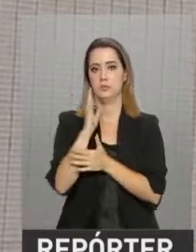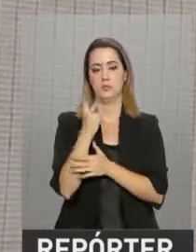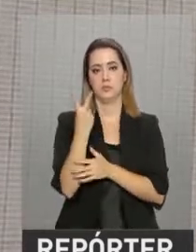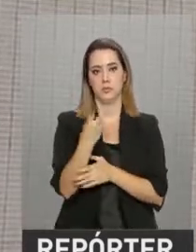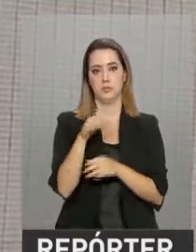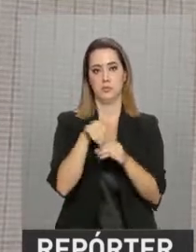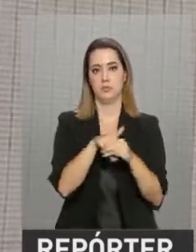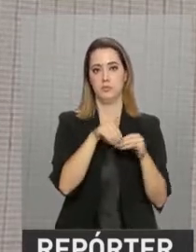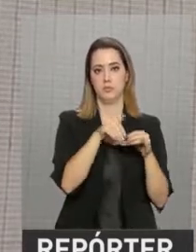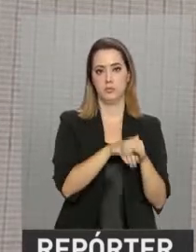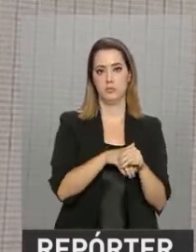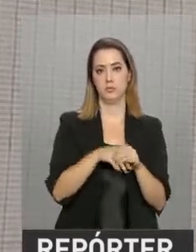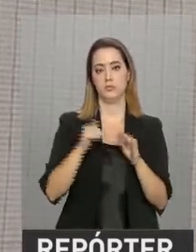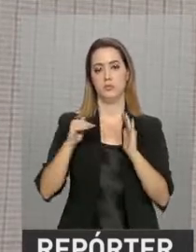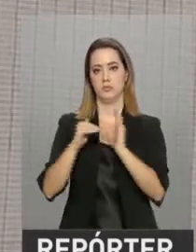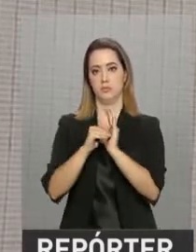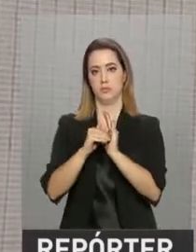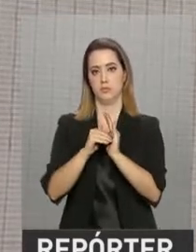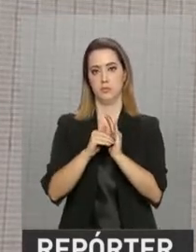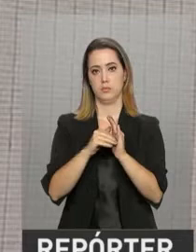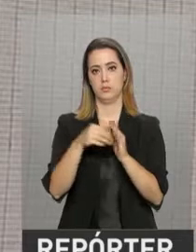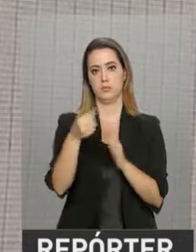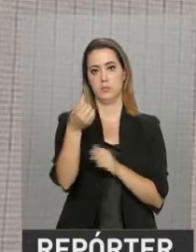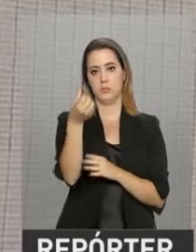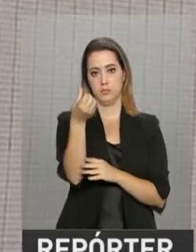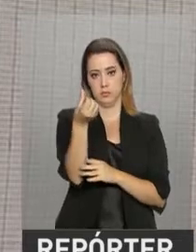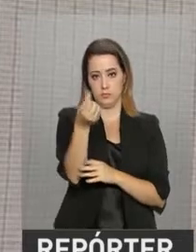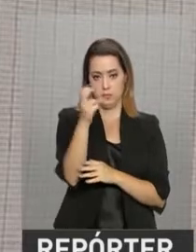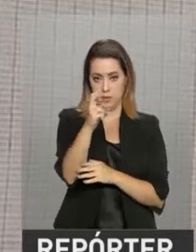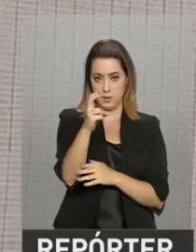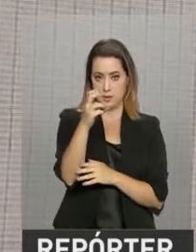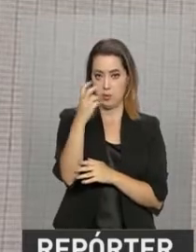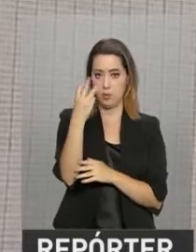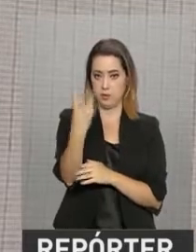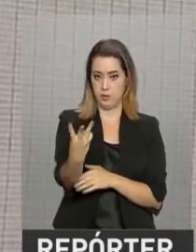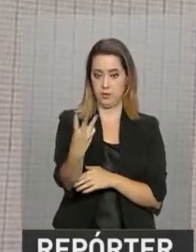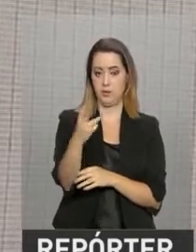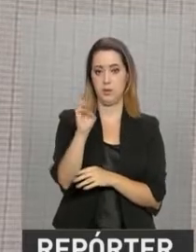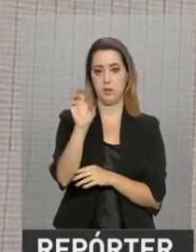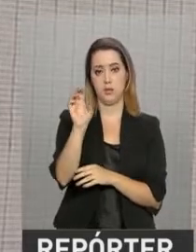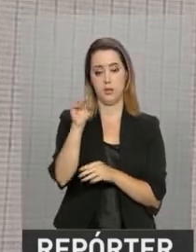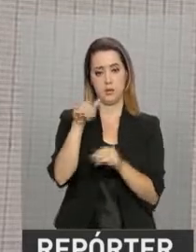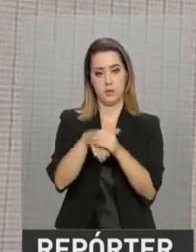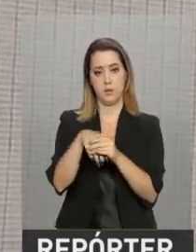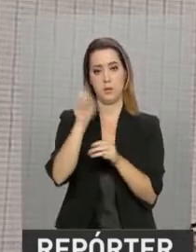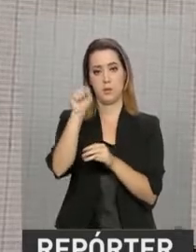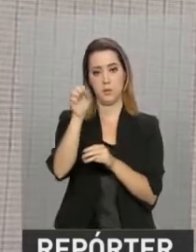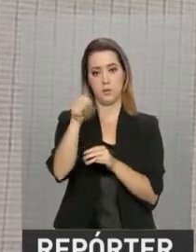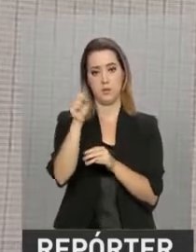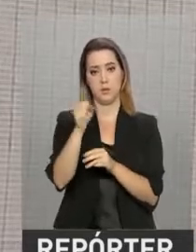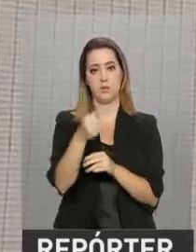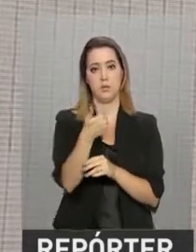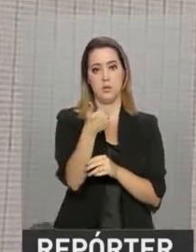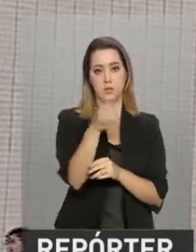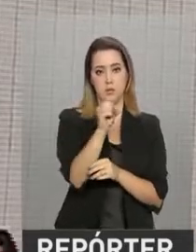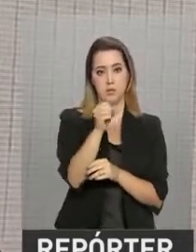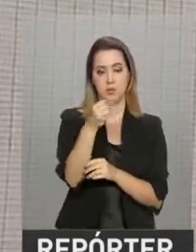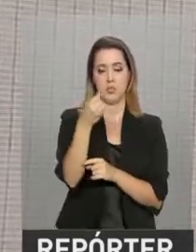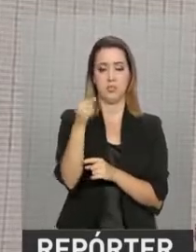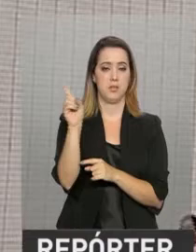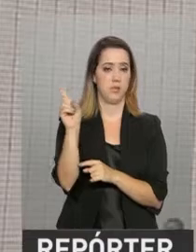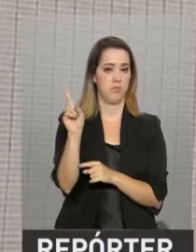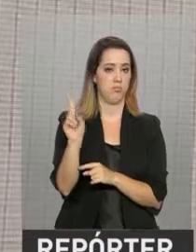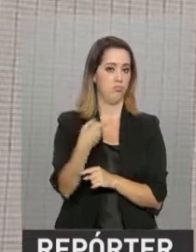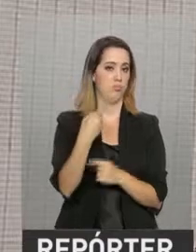segundo turno no senado pelo placar de 53 votos favoráveis e 16 contrários como não houve nenhuma